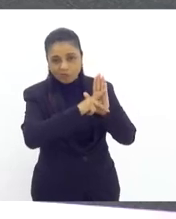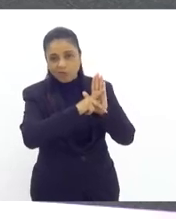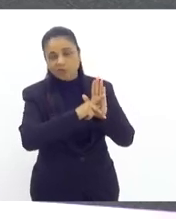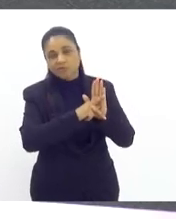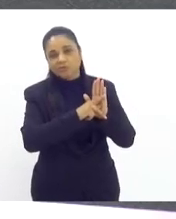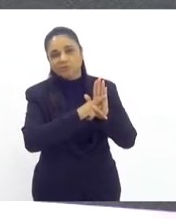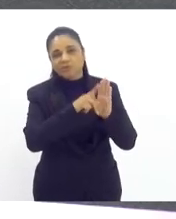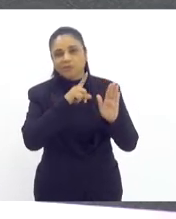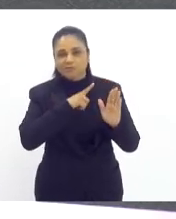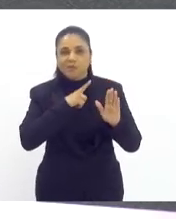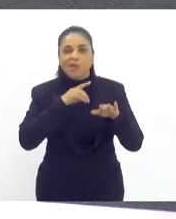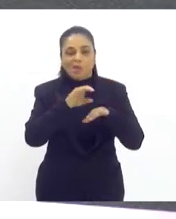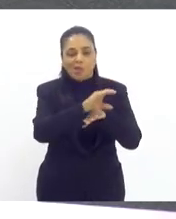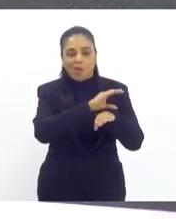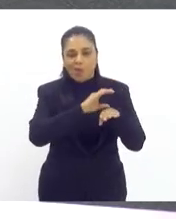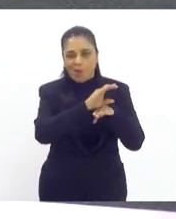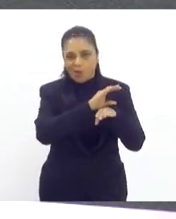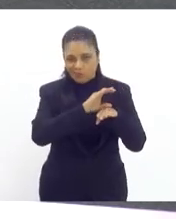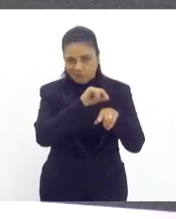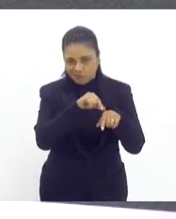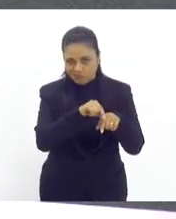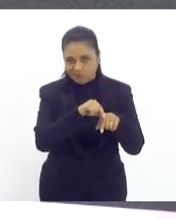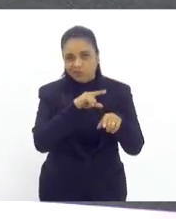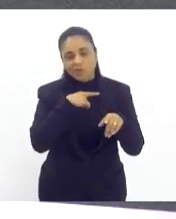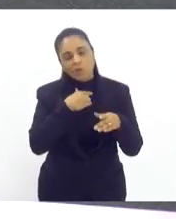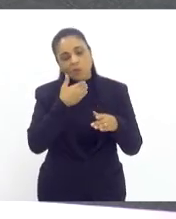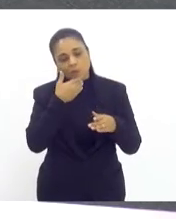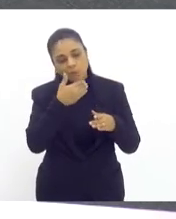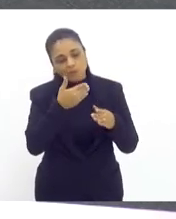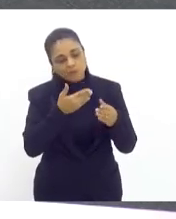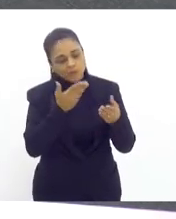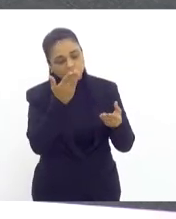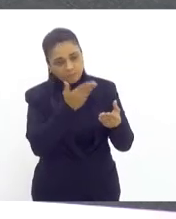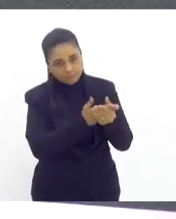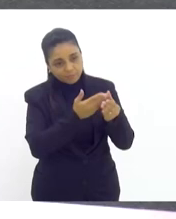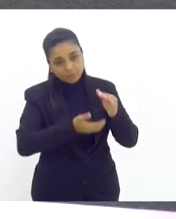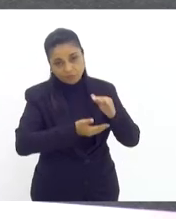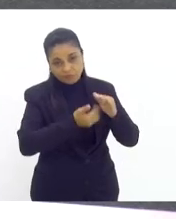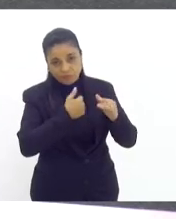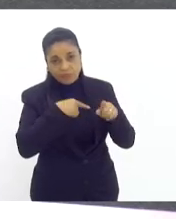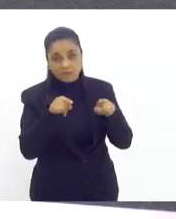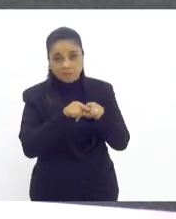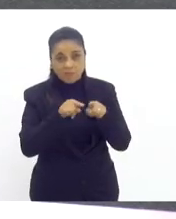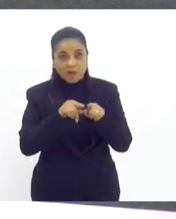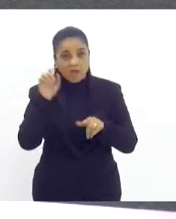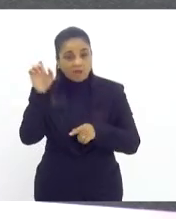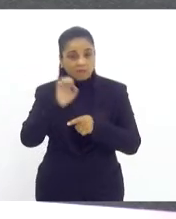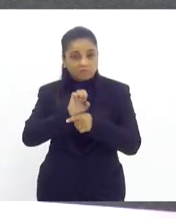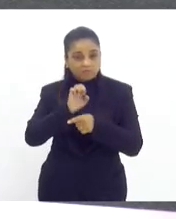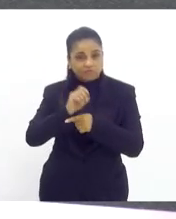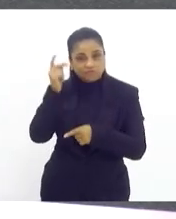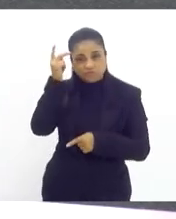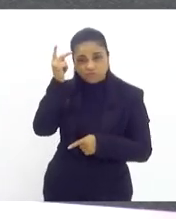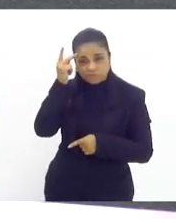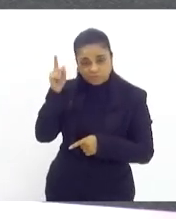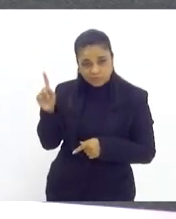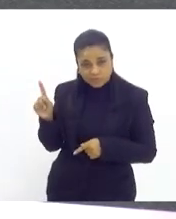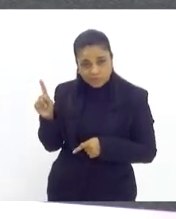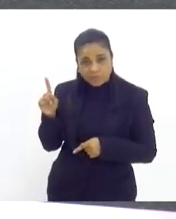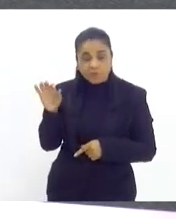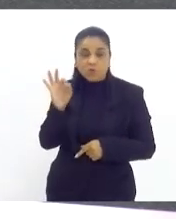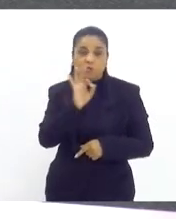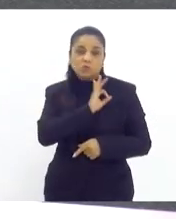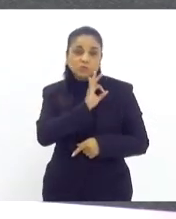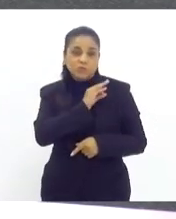né mas eu também pedi o desarquivamento porque no Estado de São Paulo é os